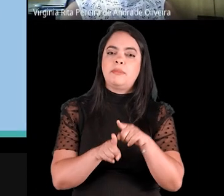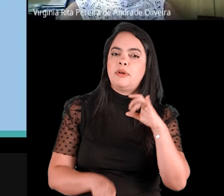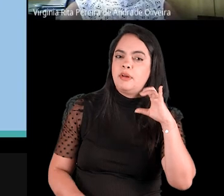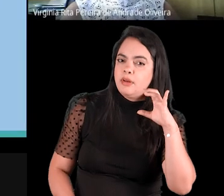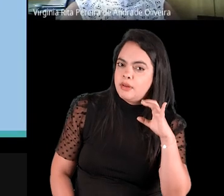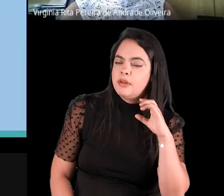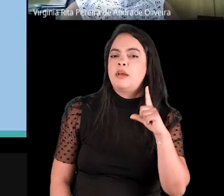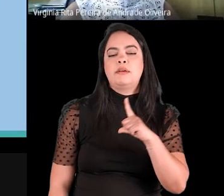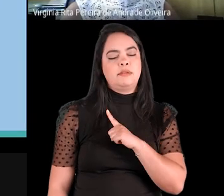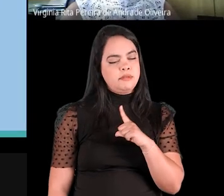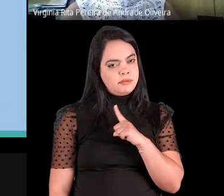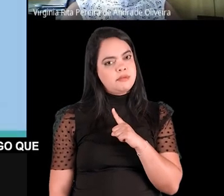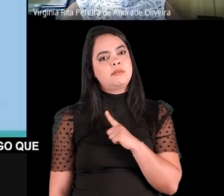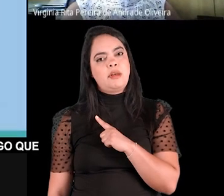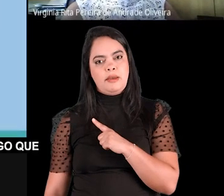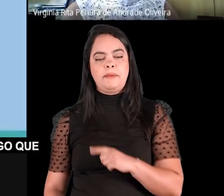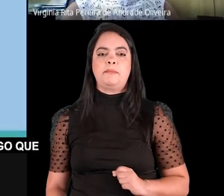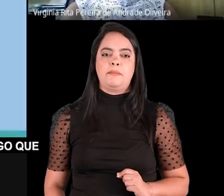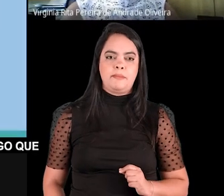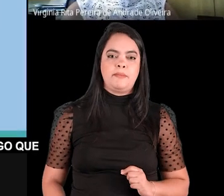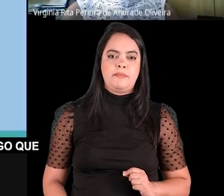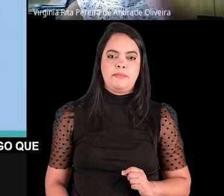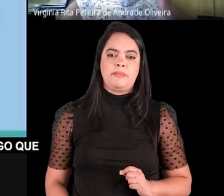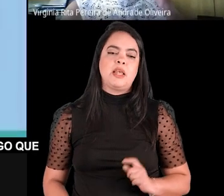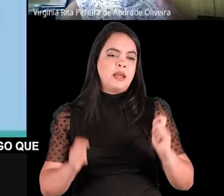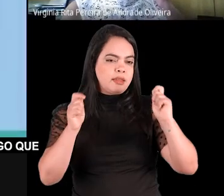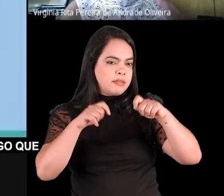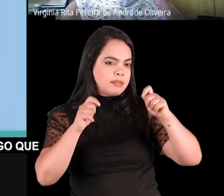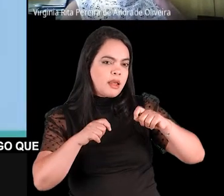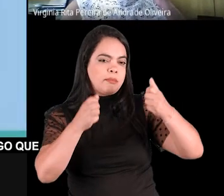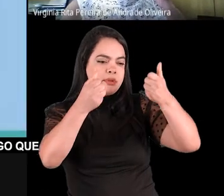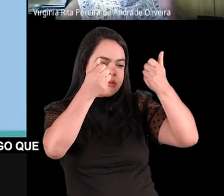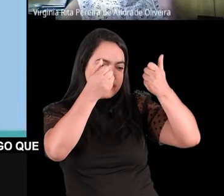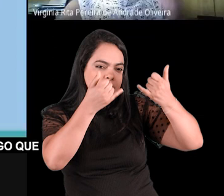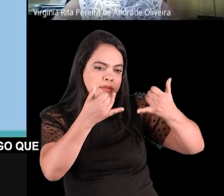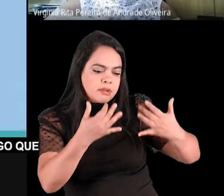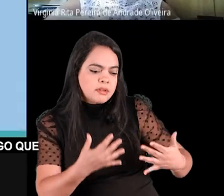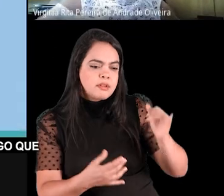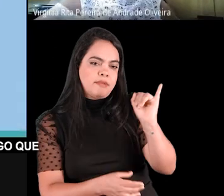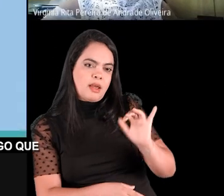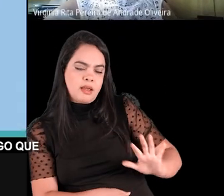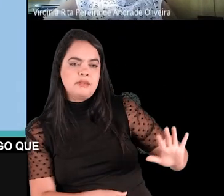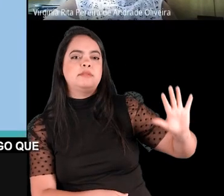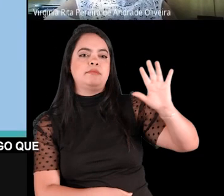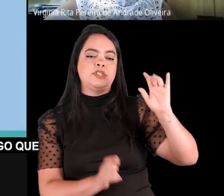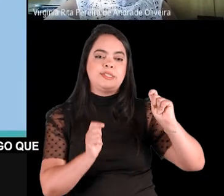ele conta com esse recurso, né? Por meio dele é possível descrever as imagens postadas.